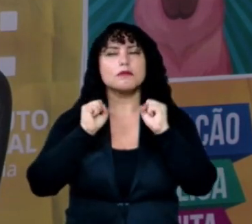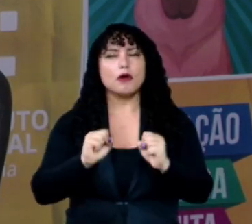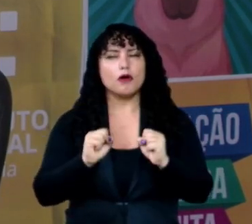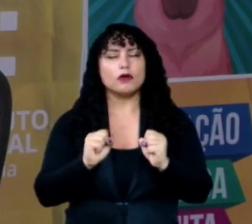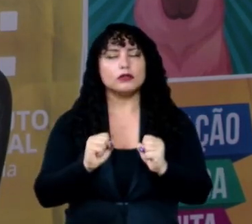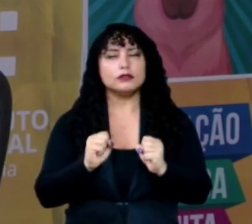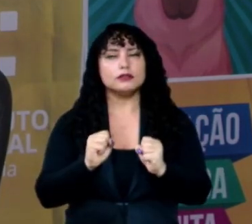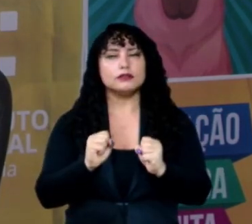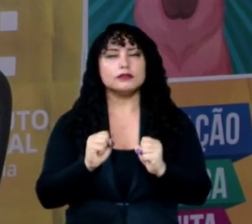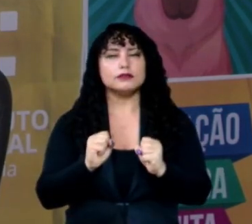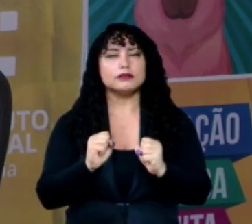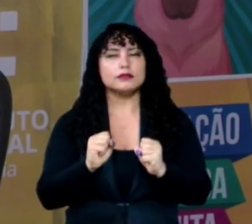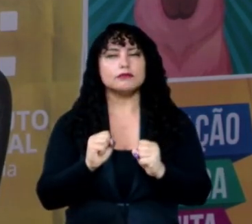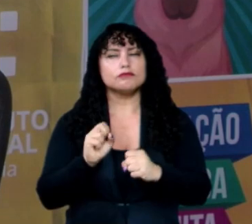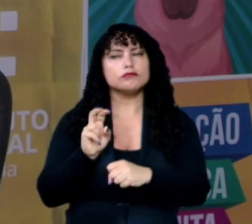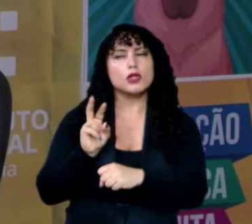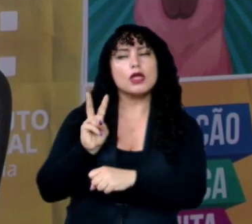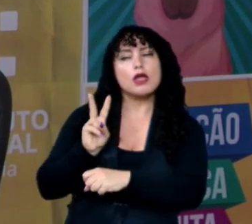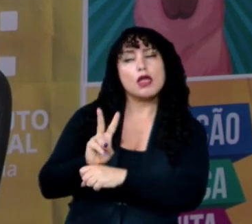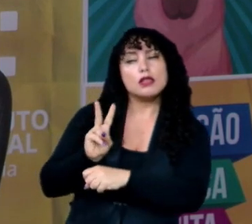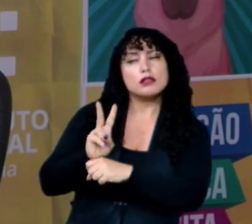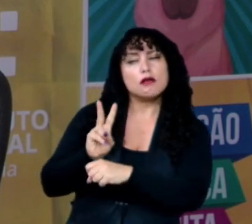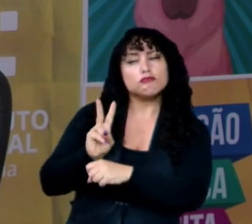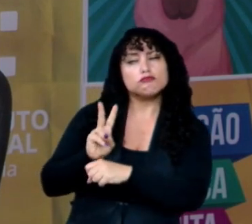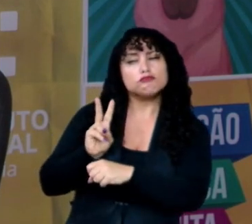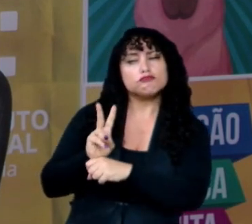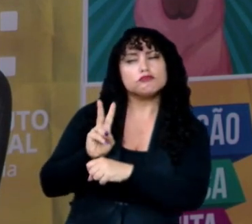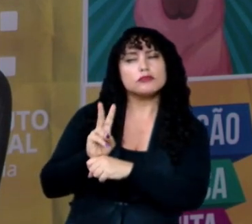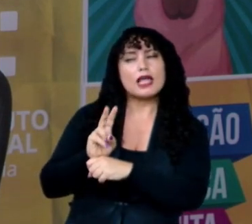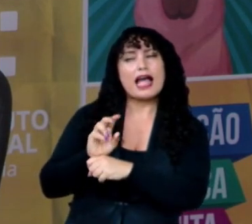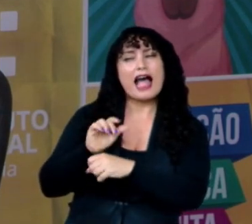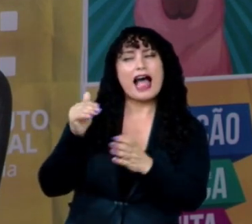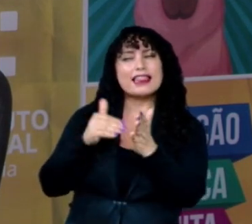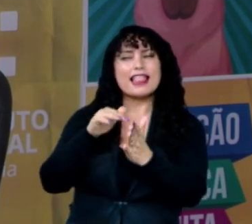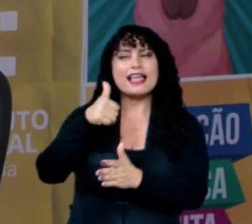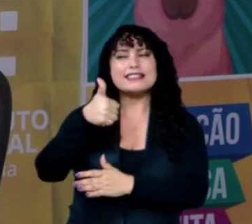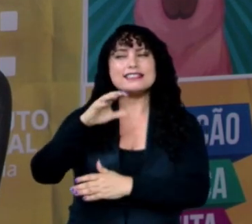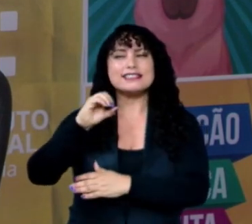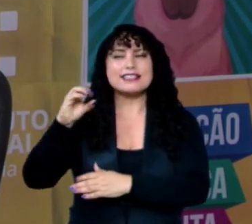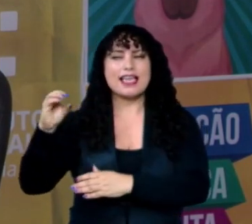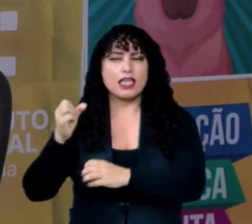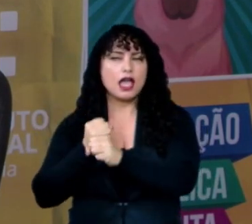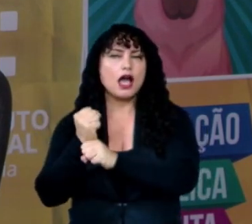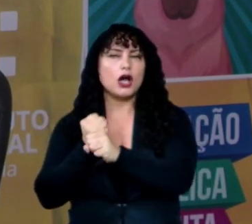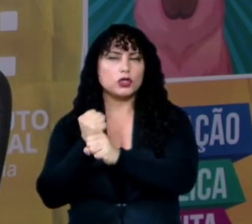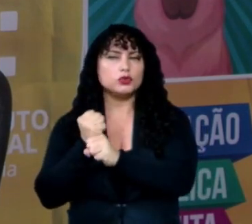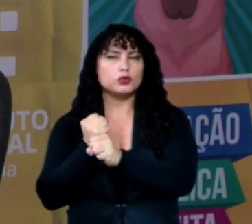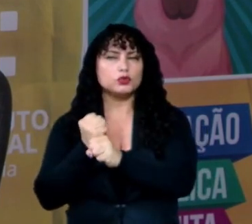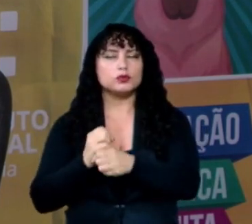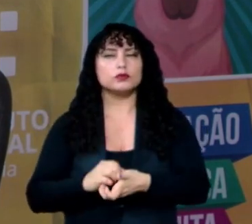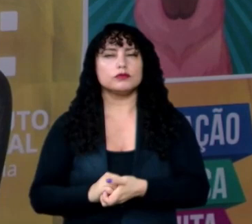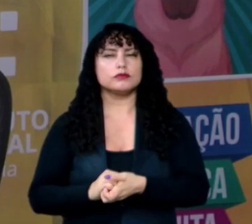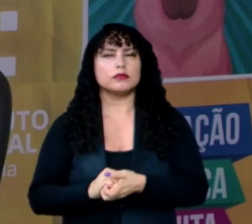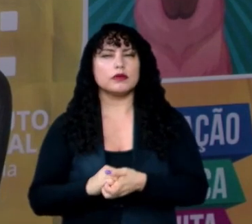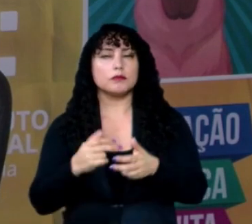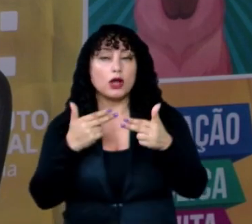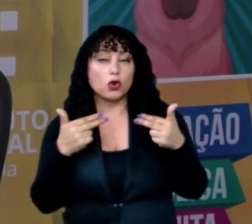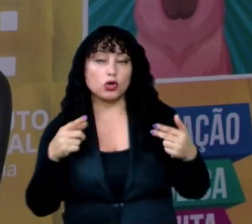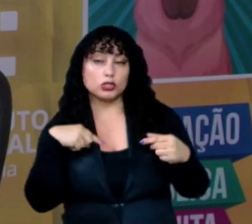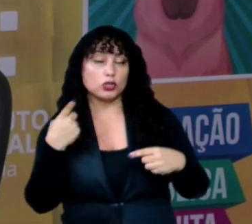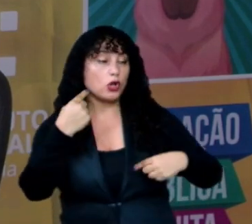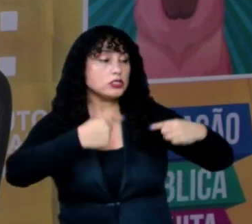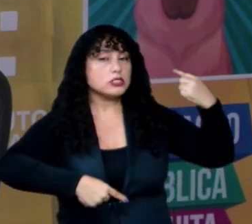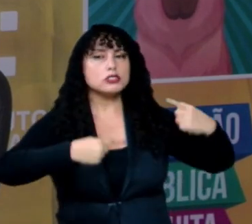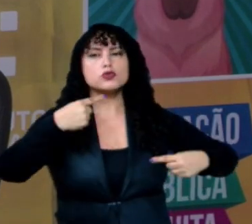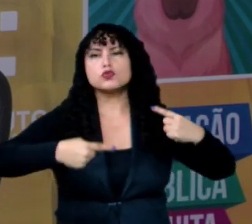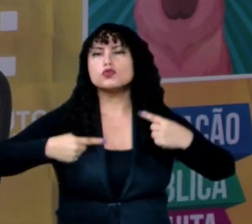reservados, em caráter preservado, por até 100 anos, né? mas uma coisa que a gente vem discutindo